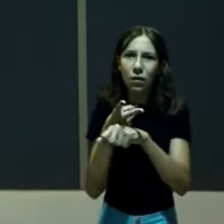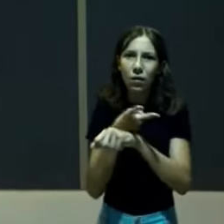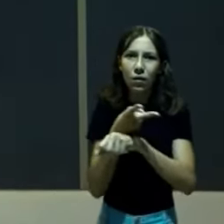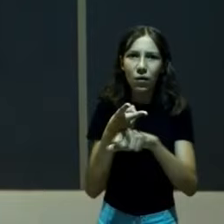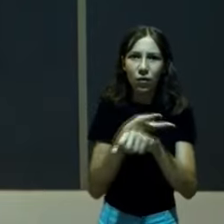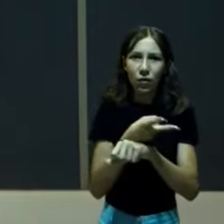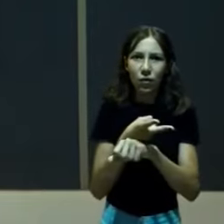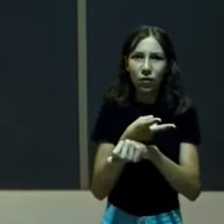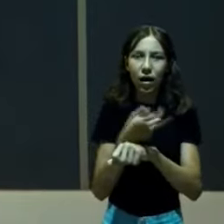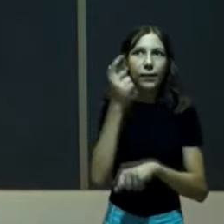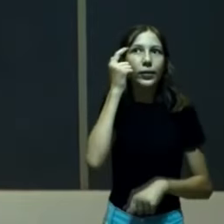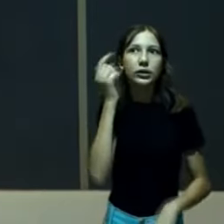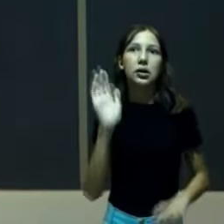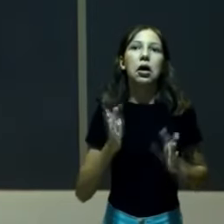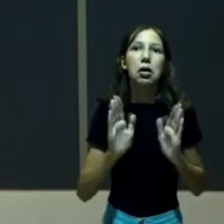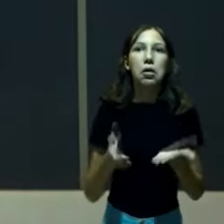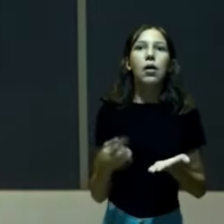mudar. Muda nada.